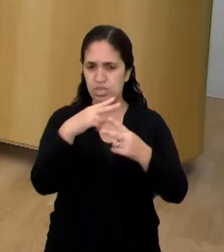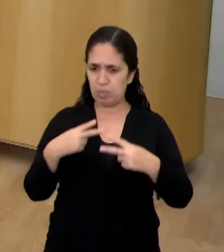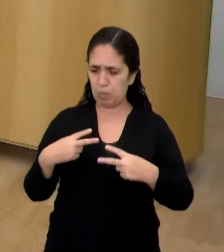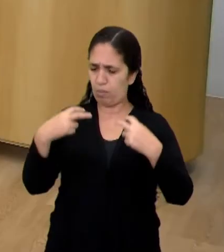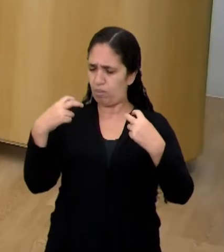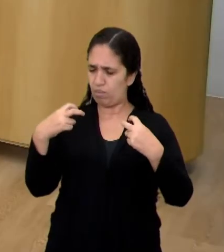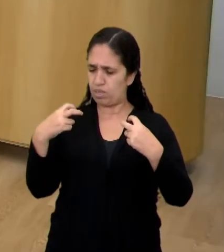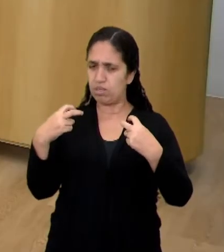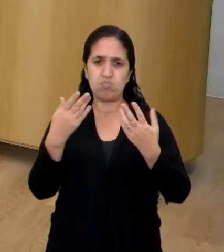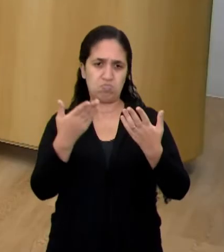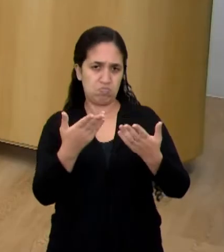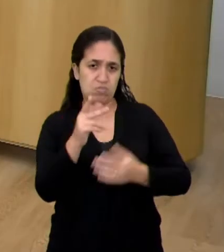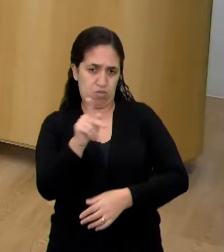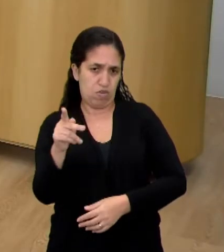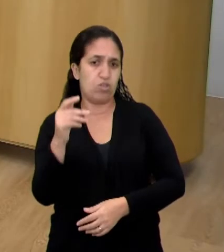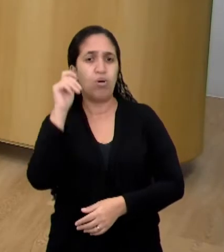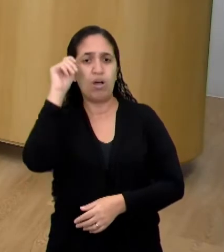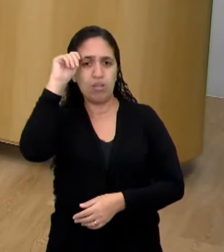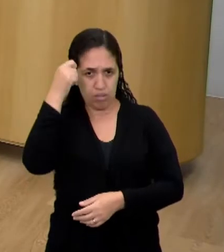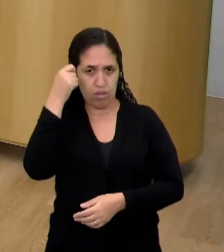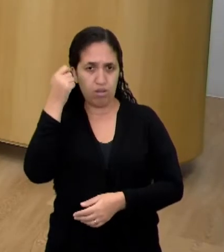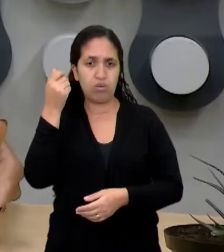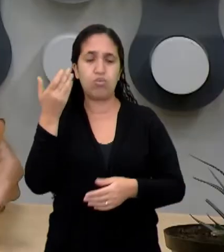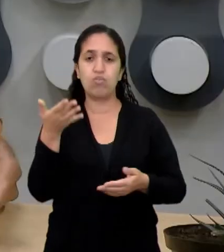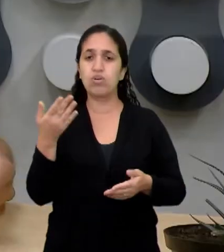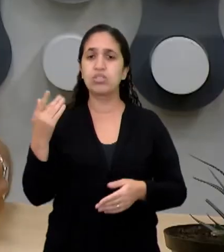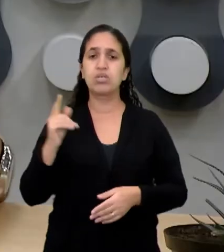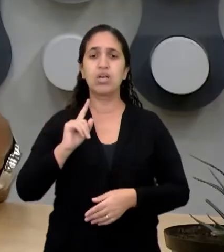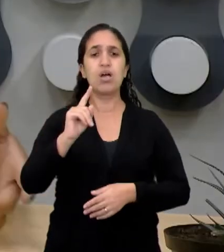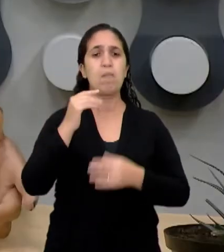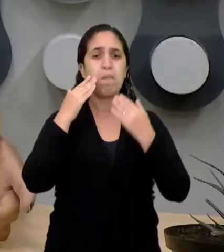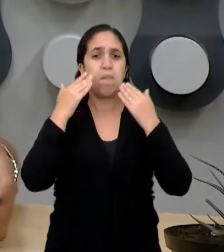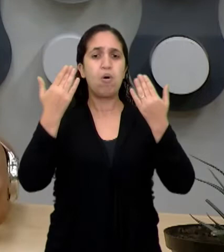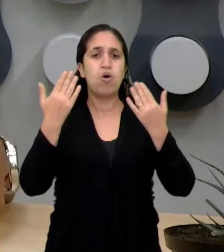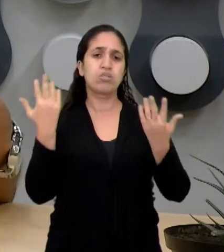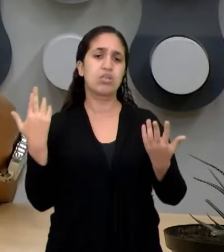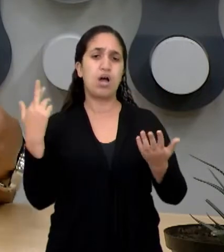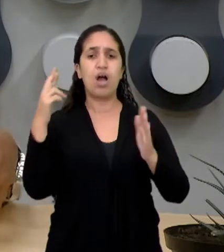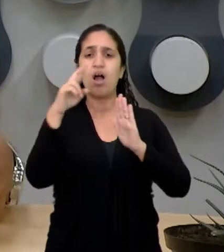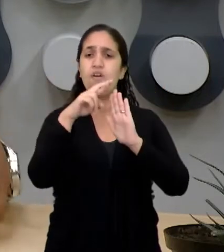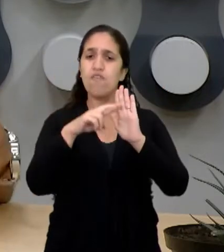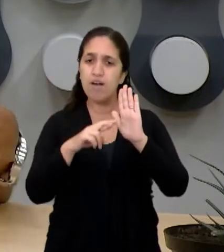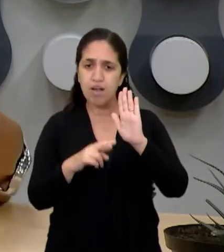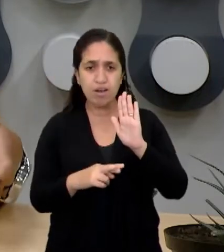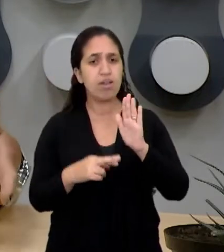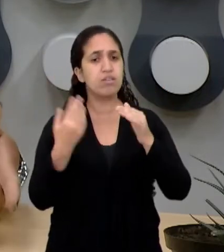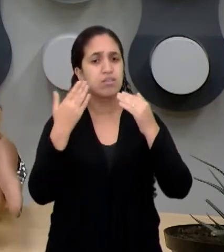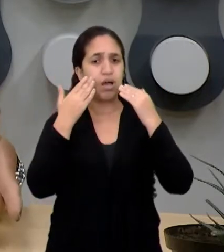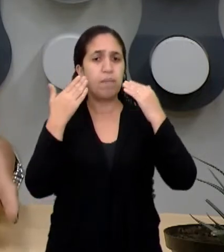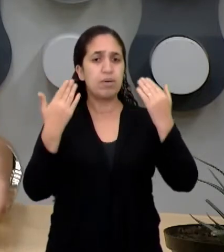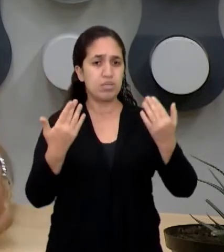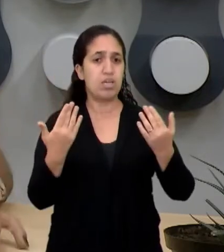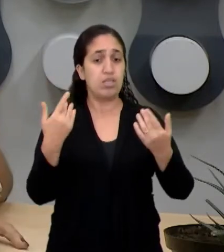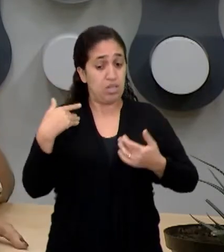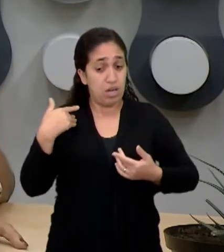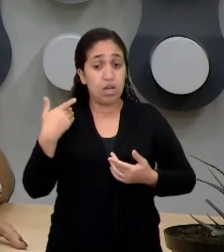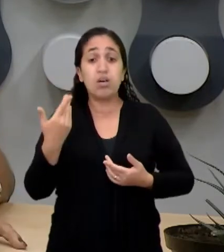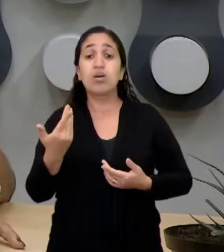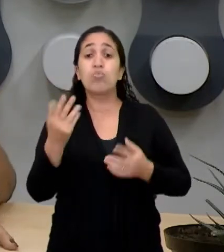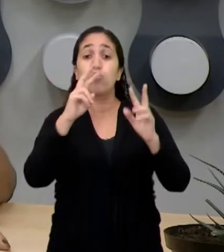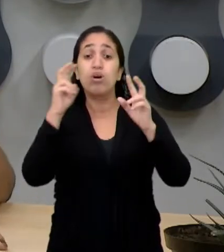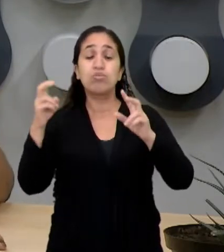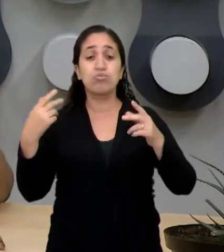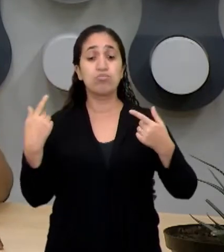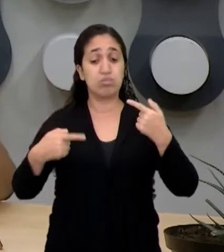São professores negros, vocês trazem, né? Essa referência, vocês se apresentam e trazem ao debate, né? As